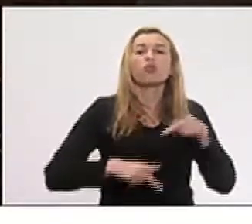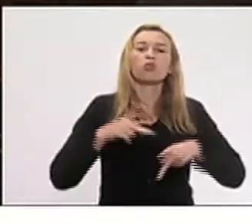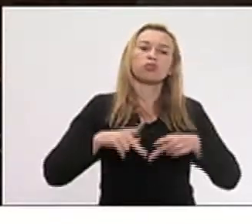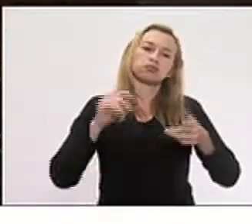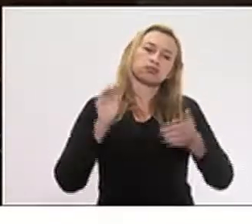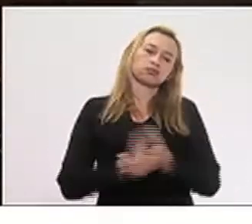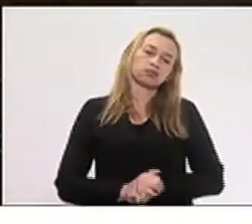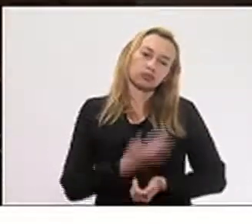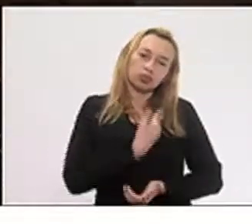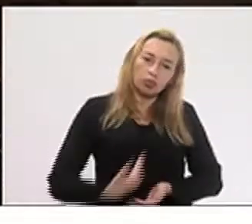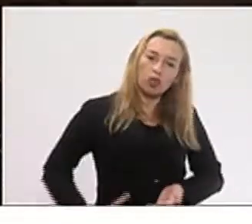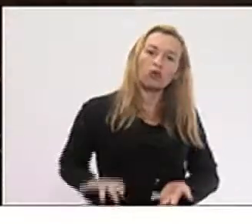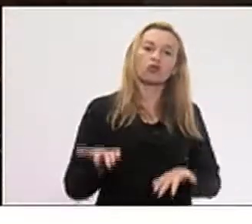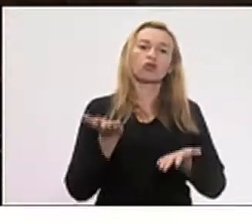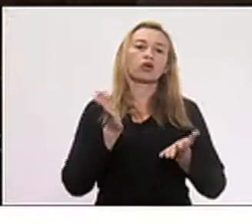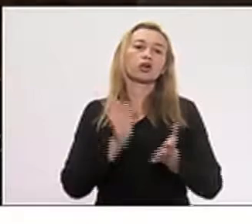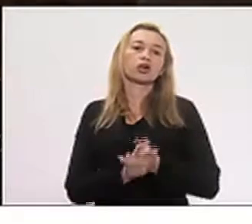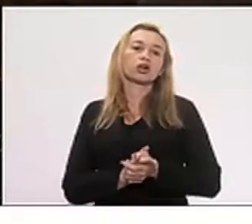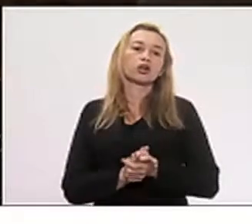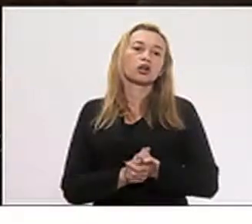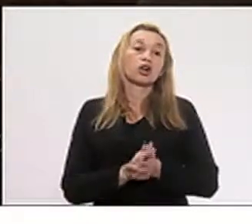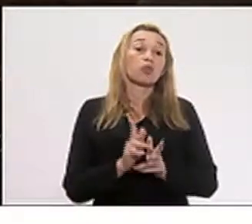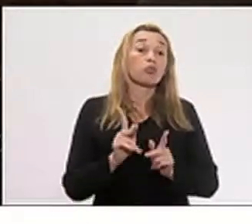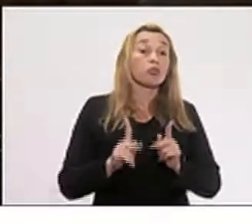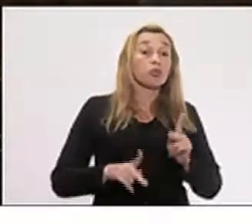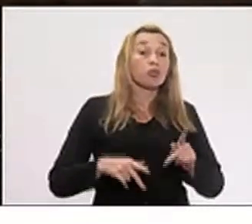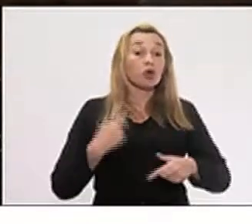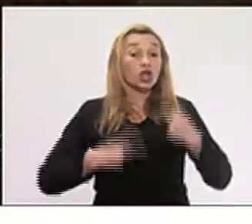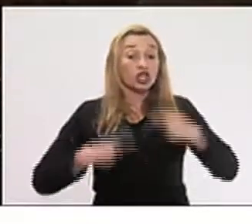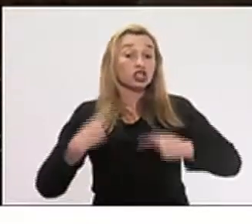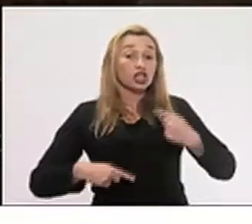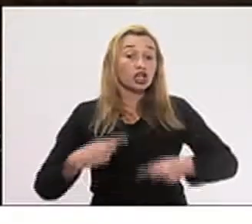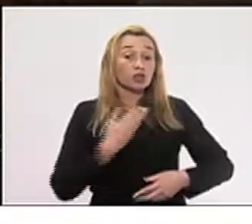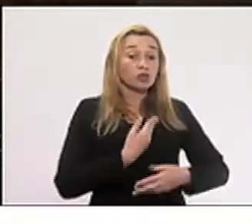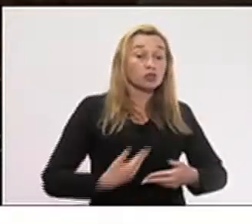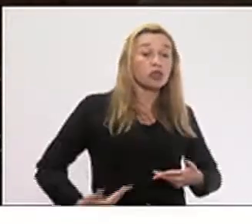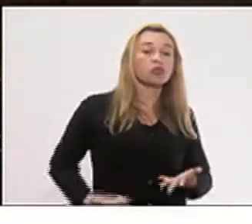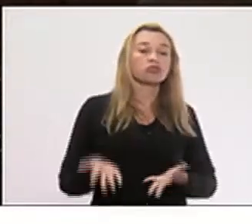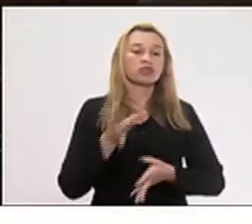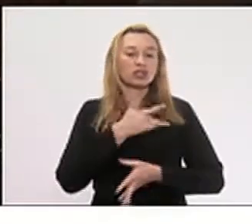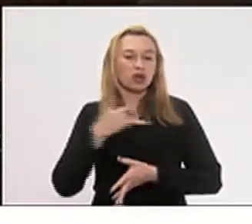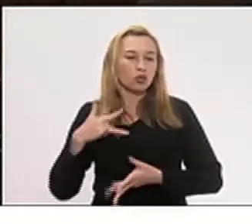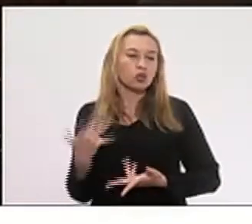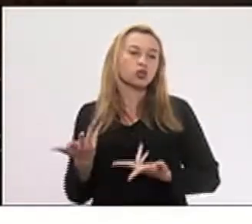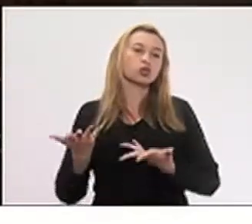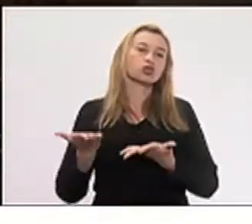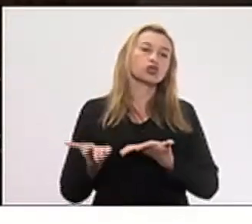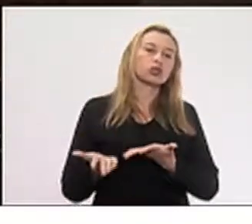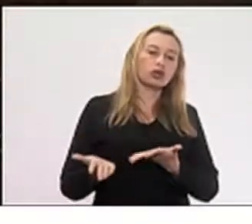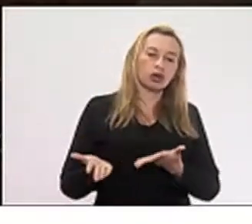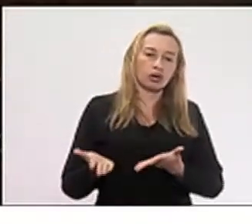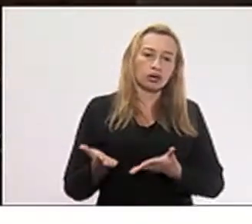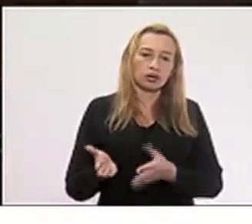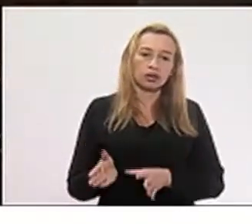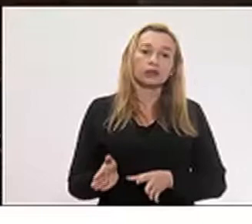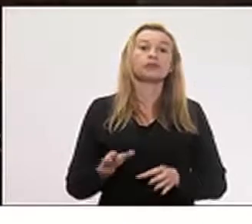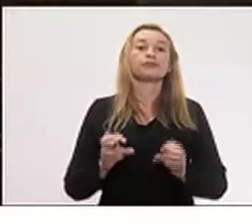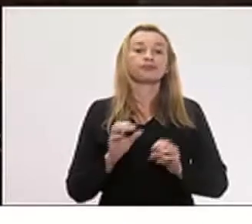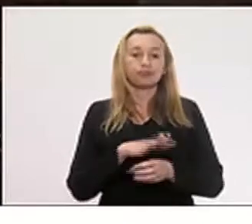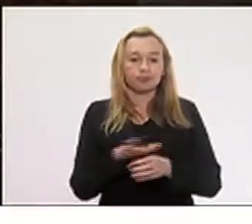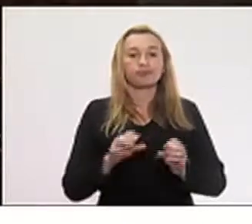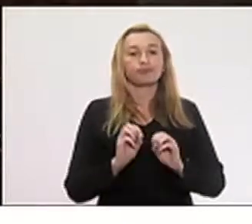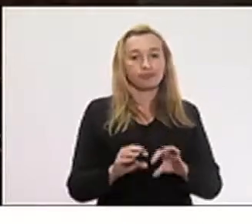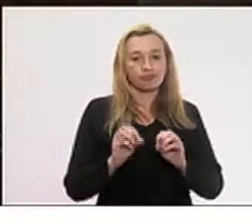públicas, como a política pública da saúde, a política pública da